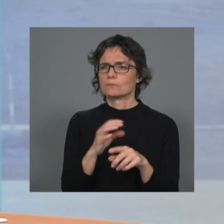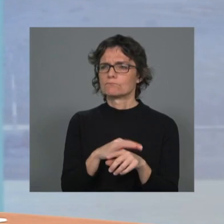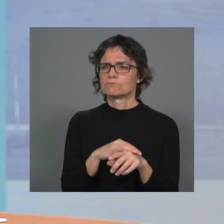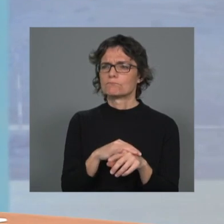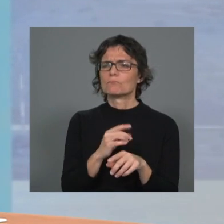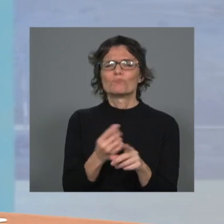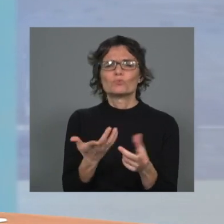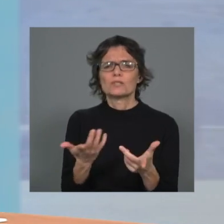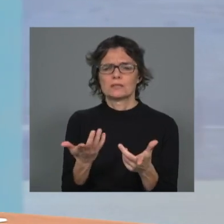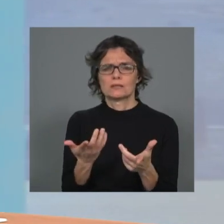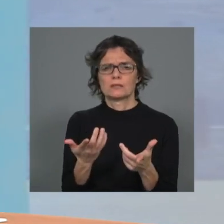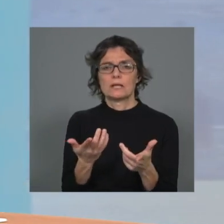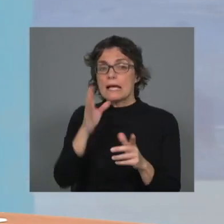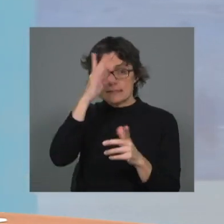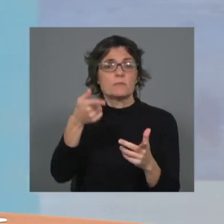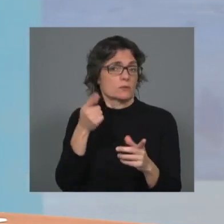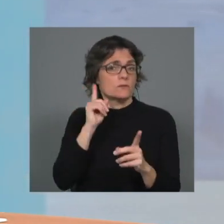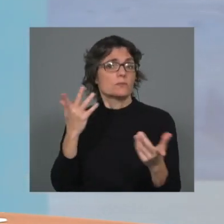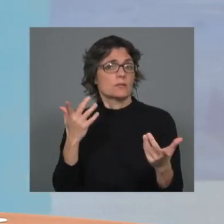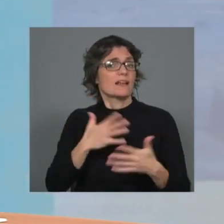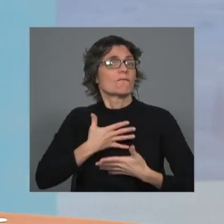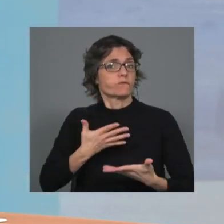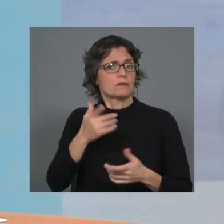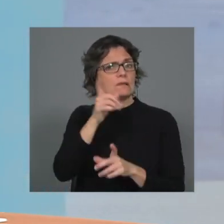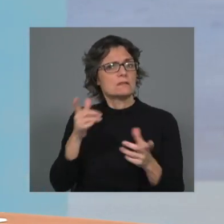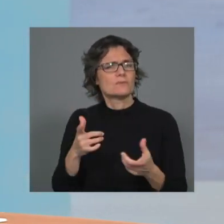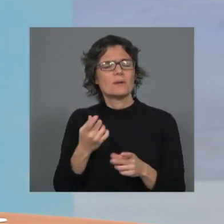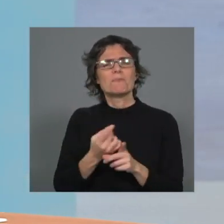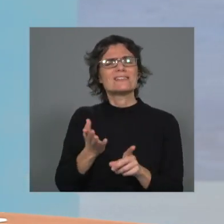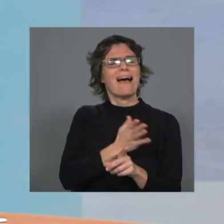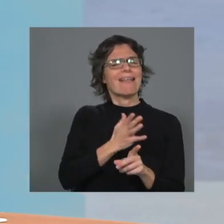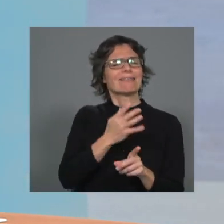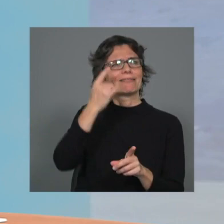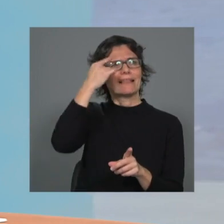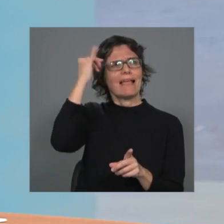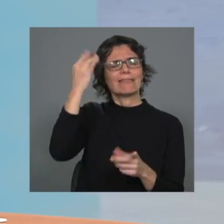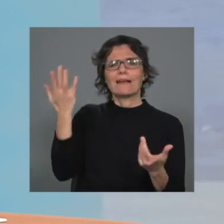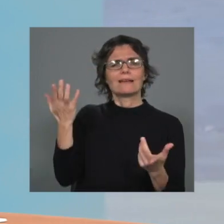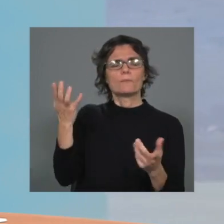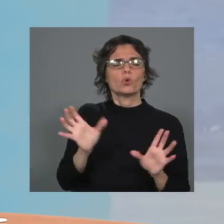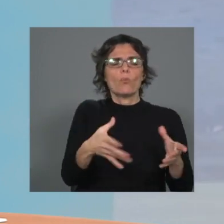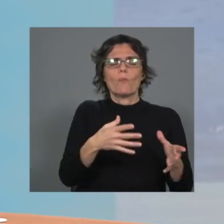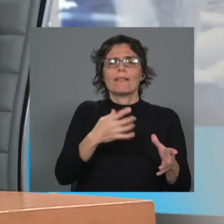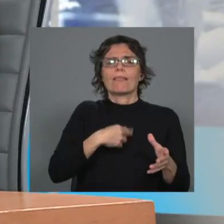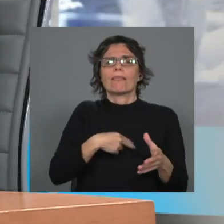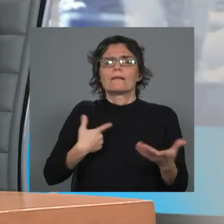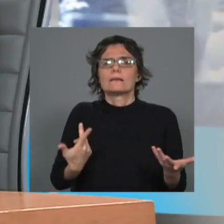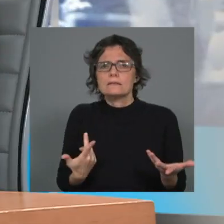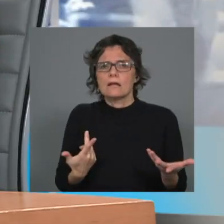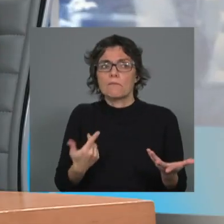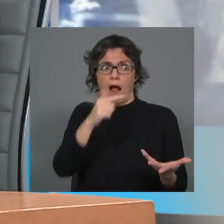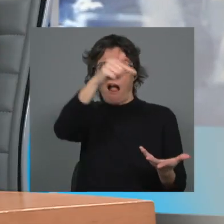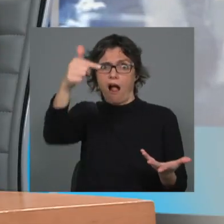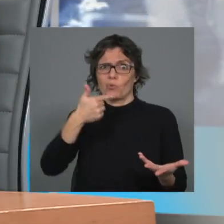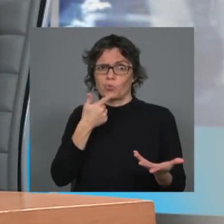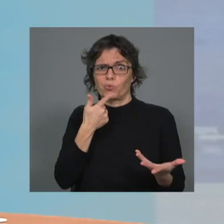tido nota a potência e vontade das pessoas, mas como é que isto surgiu um dia? Uma comunidade cristã, temos tantas neste